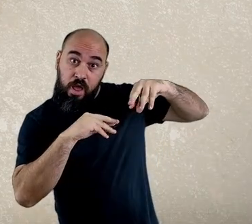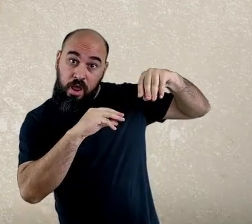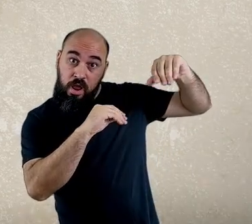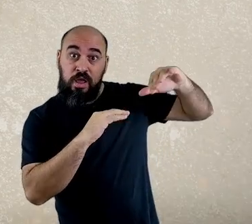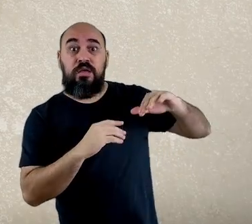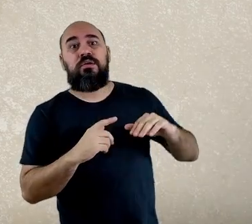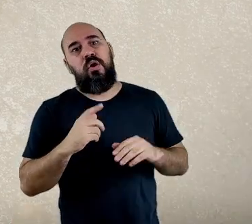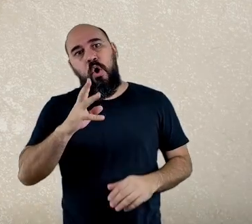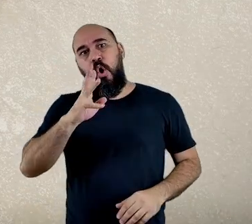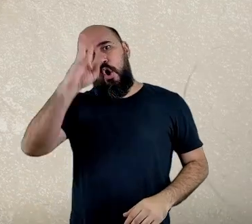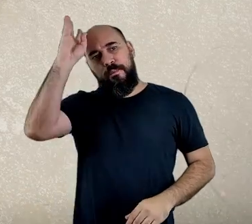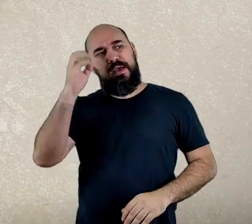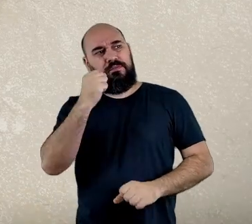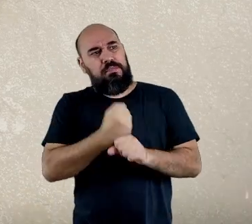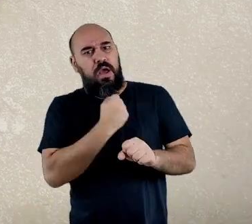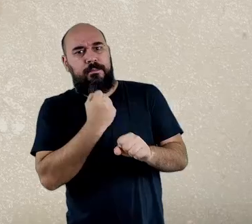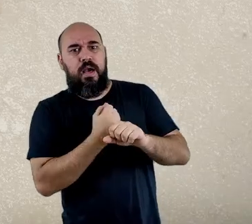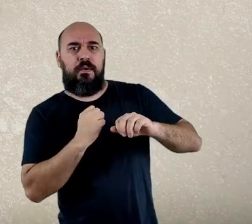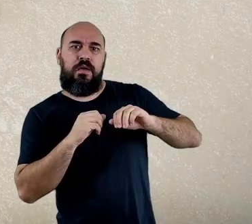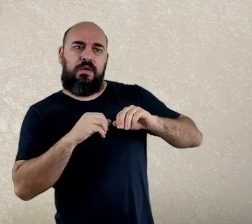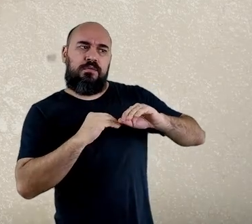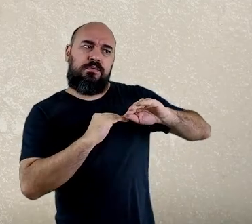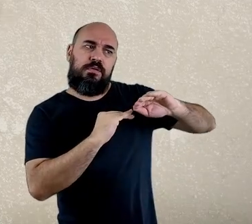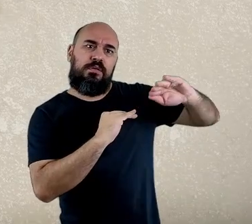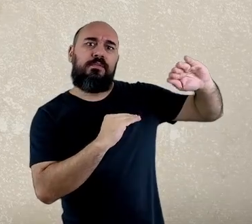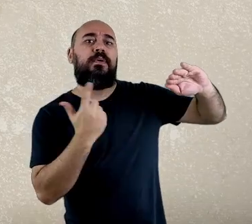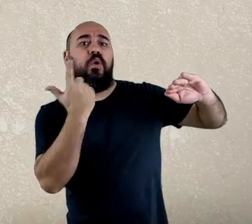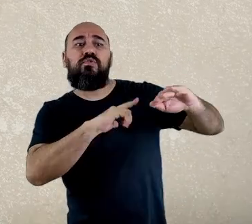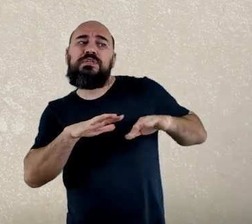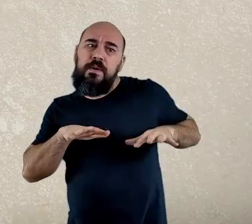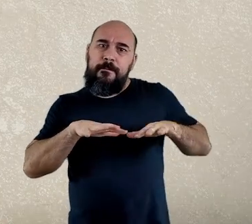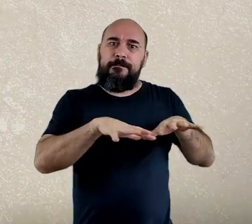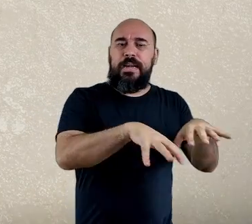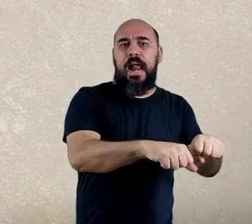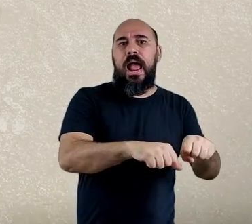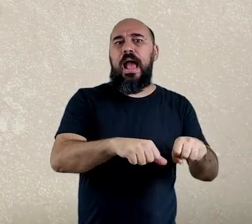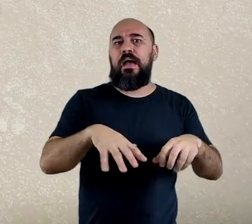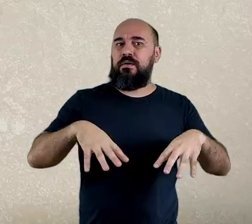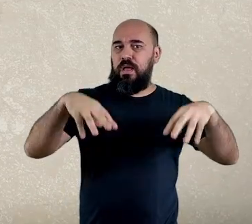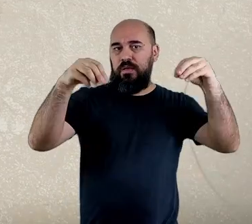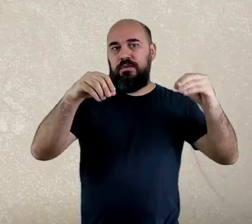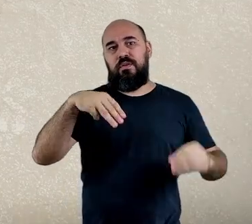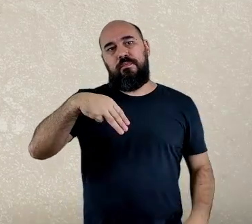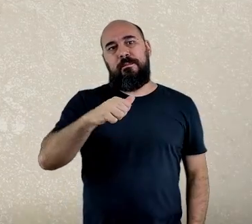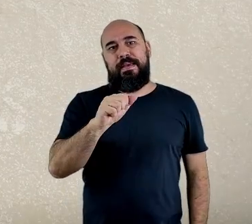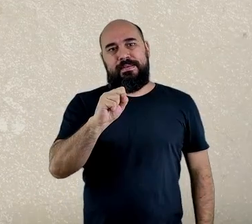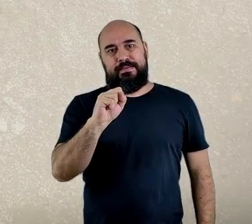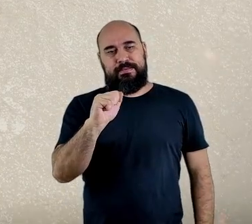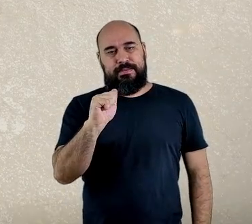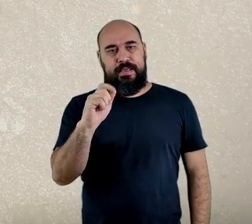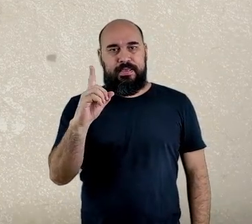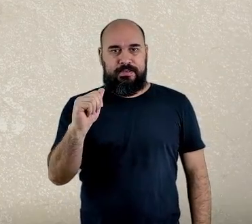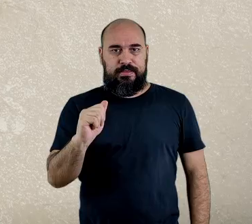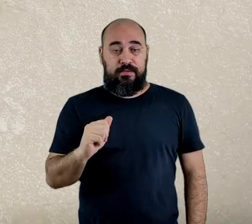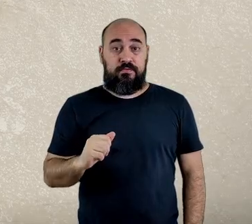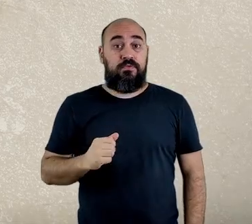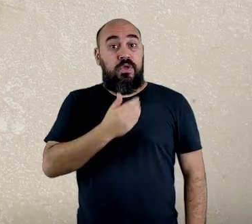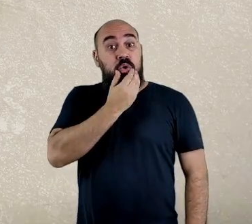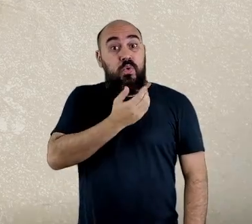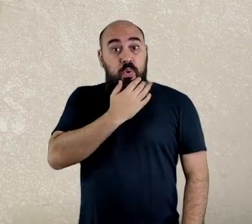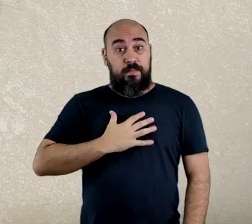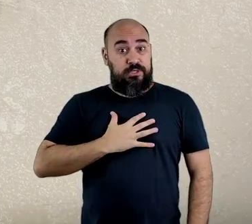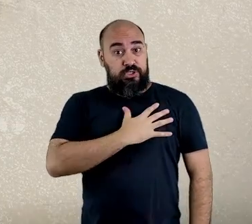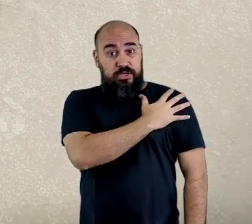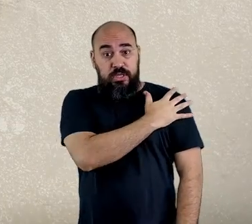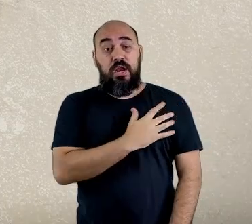construído para tomar de assalto a fortaleza de Massada. Flávio Silva era o general romano que estava aqui no ano 73 cercando